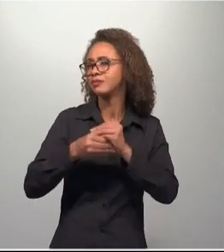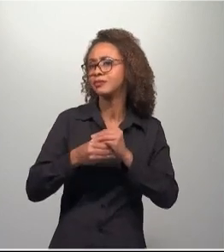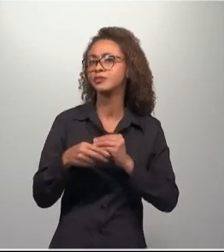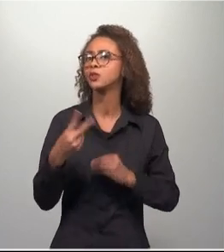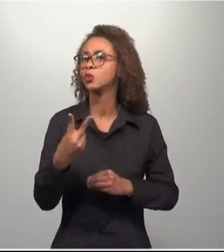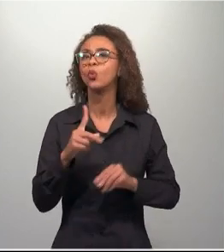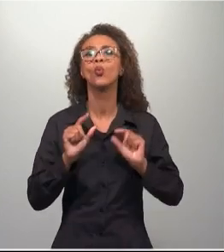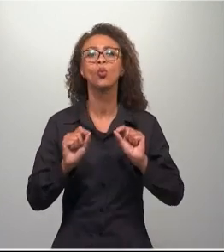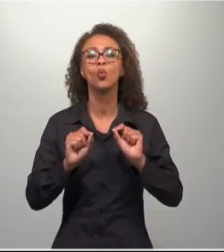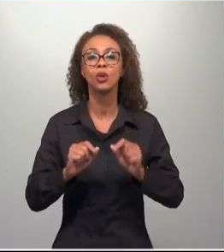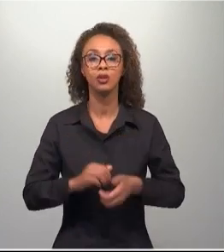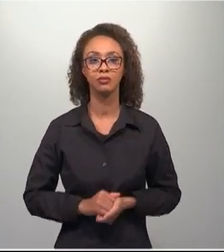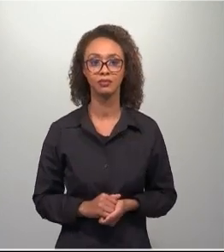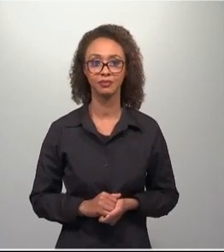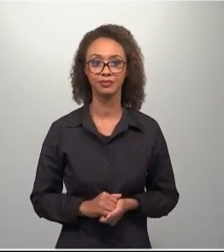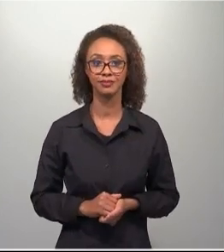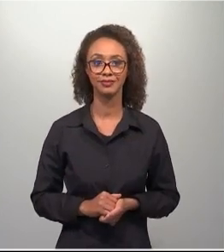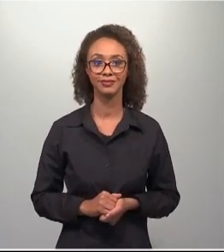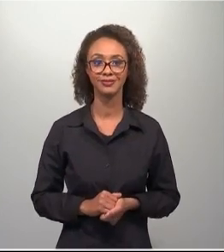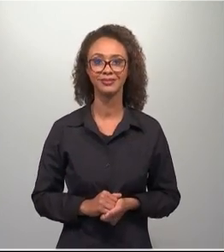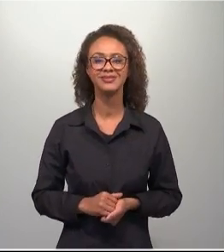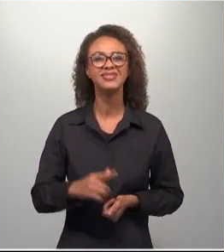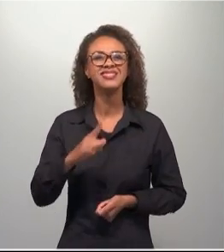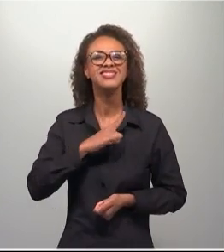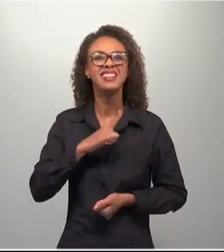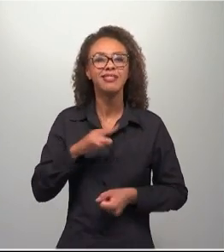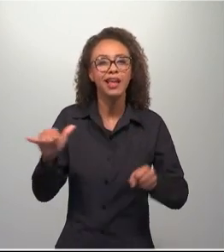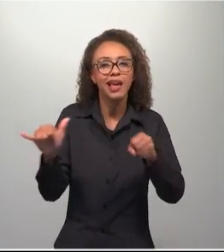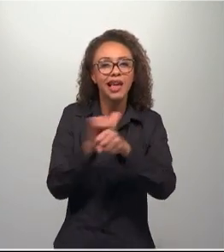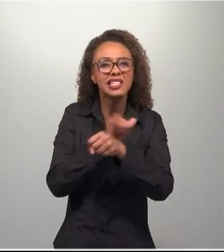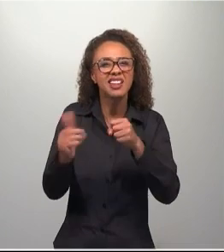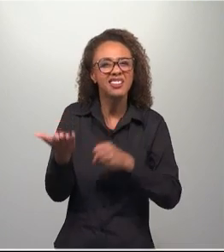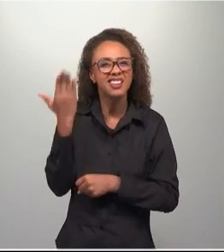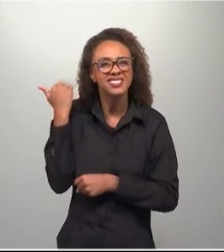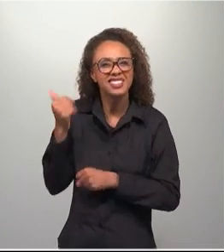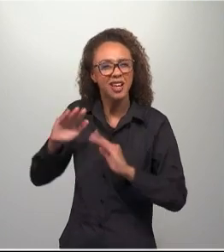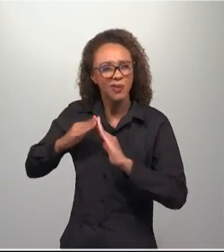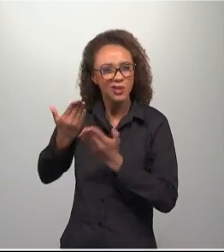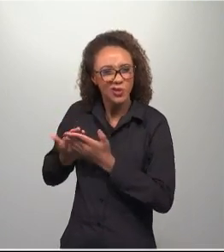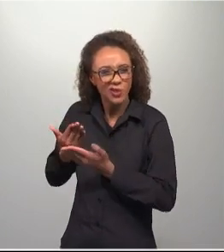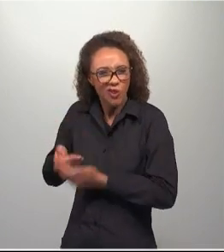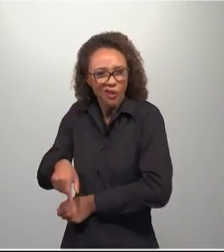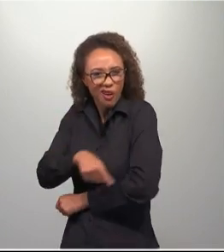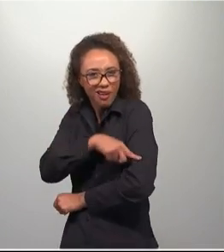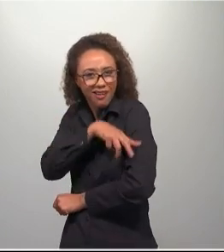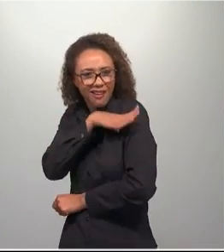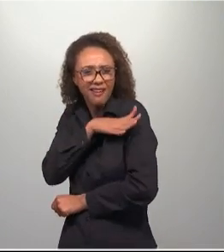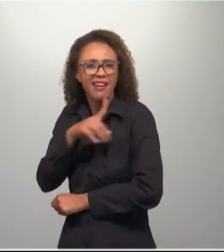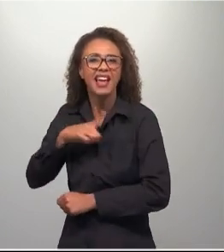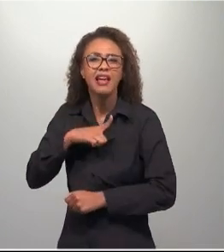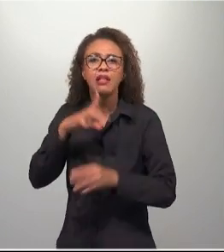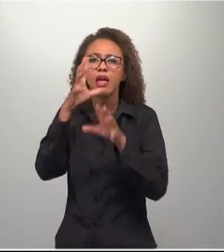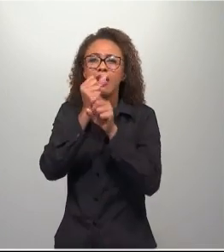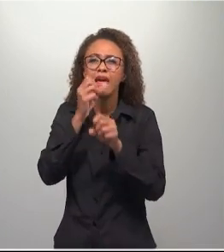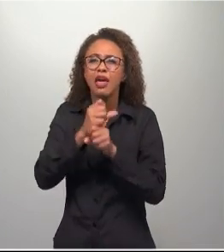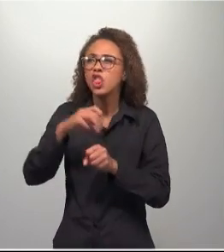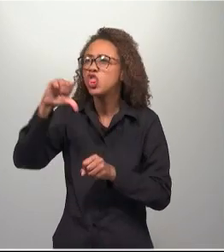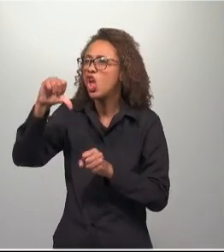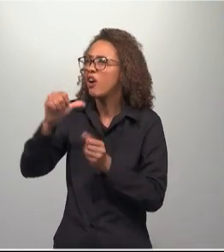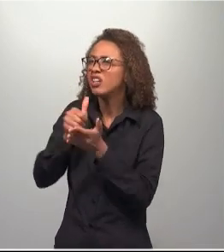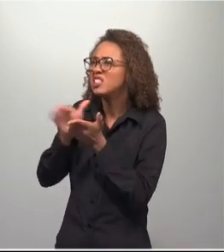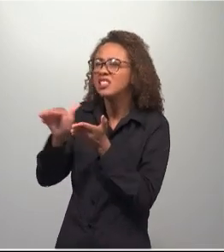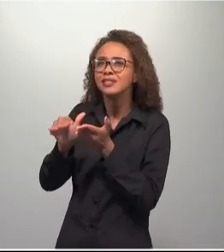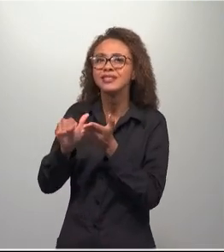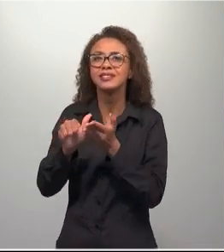é a regra dos nove foram noves fora que a gente usava lá também no primário né então eu tenho lá